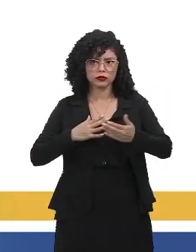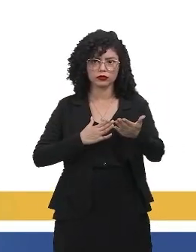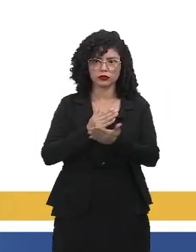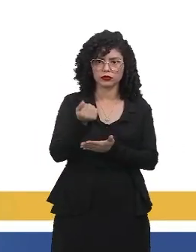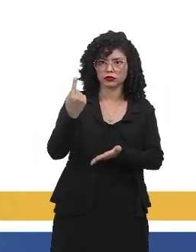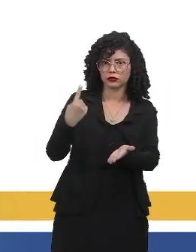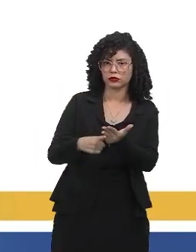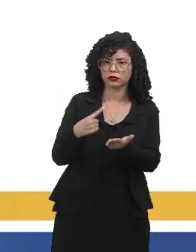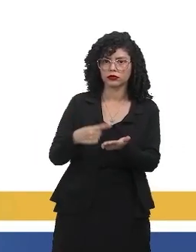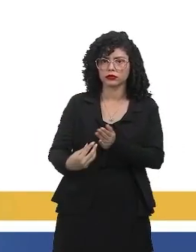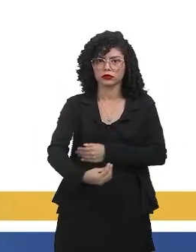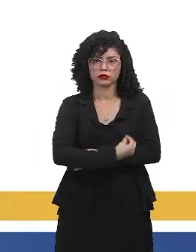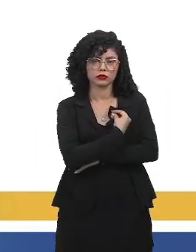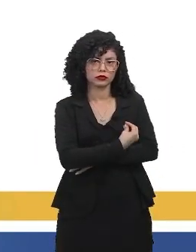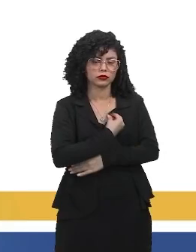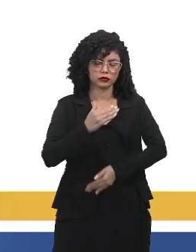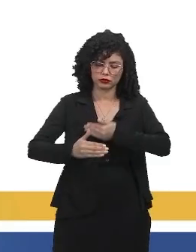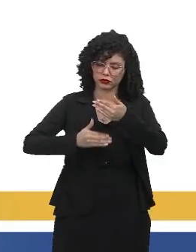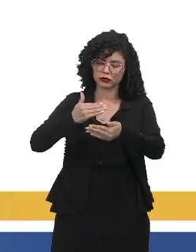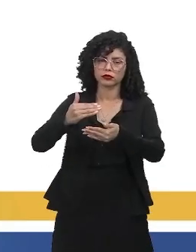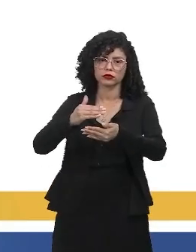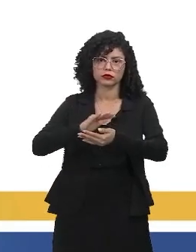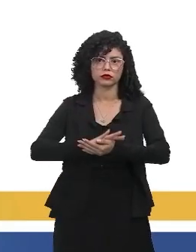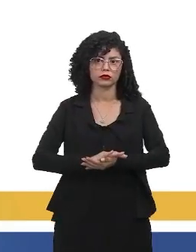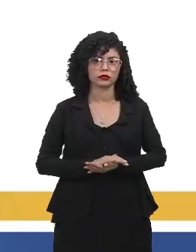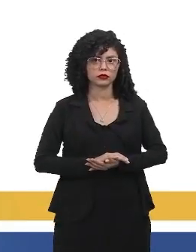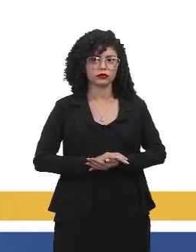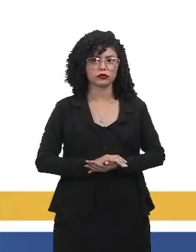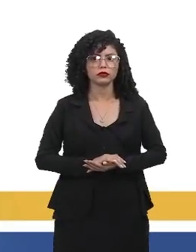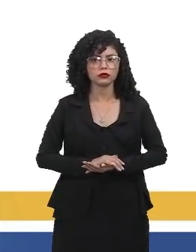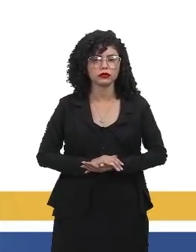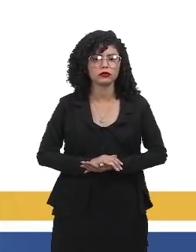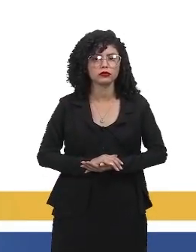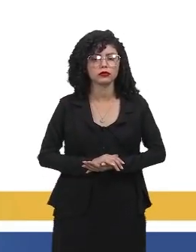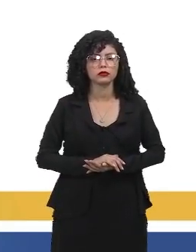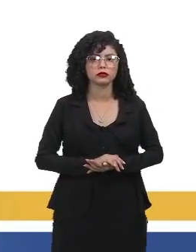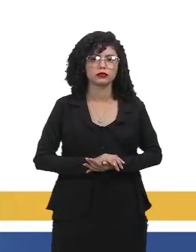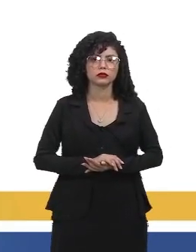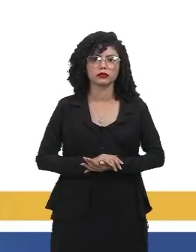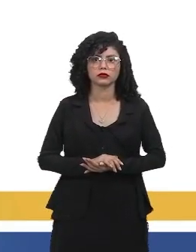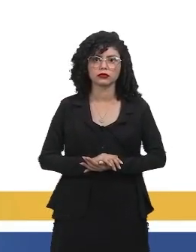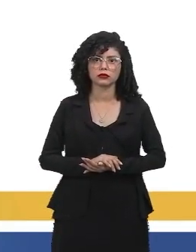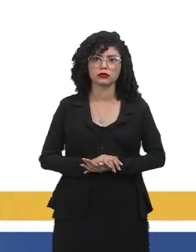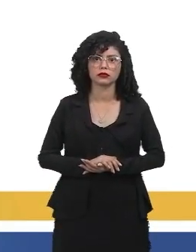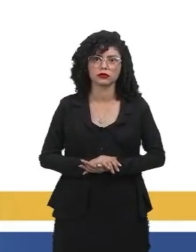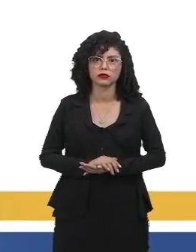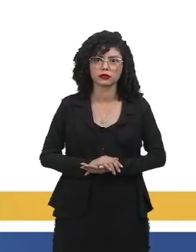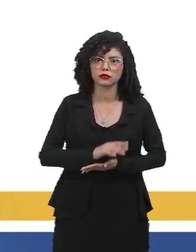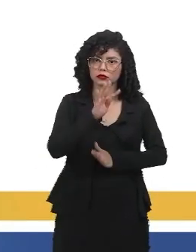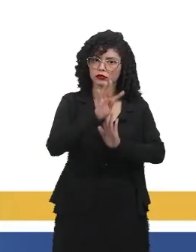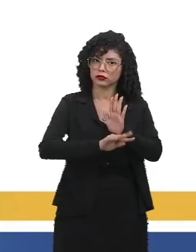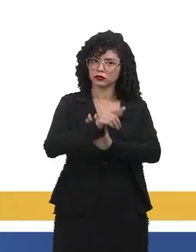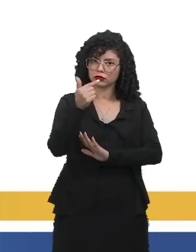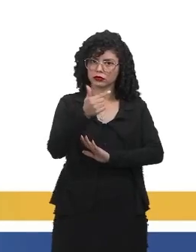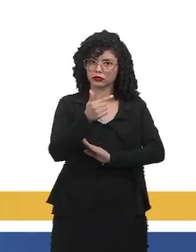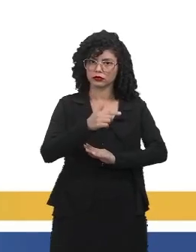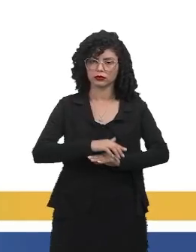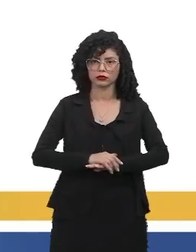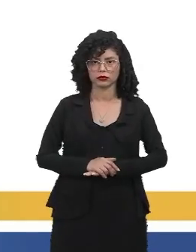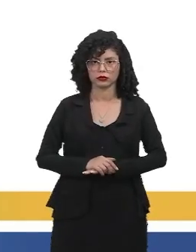uma possibilidade na busca por condições de sobrevivência e desenvolvimento. Vamos ao segundo texto.